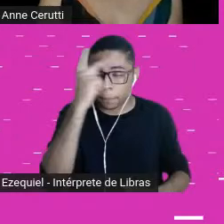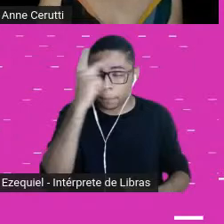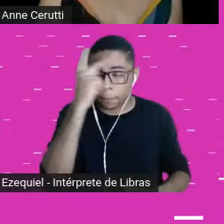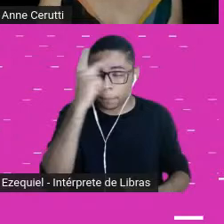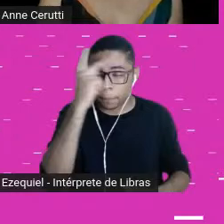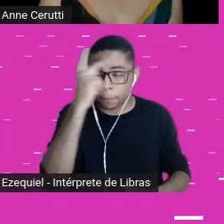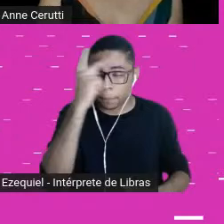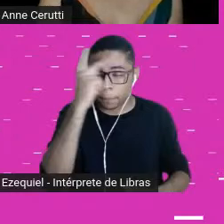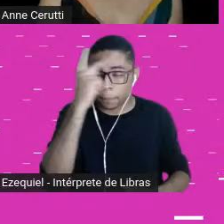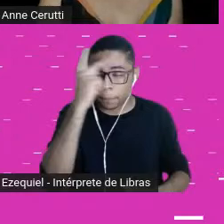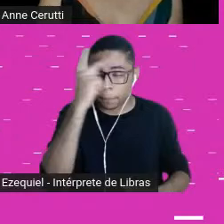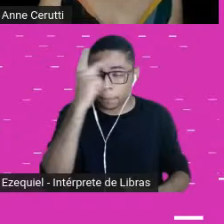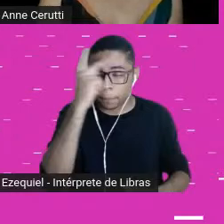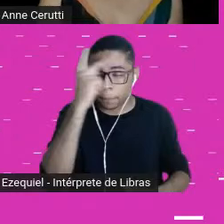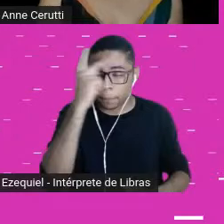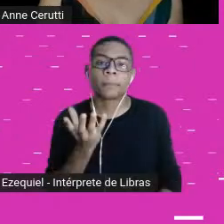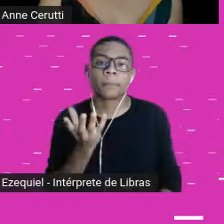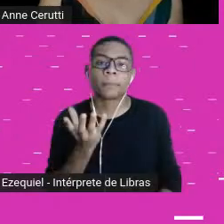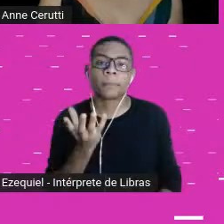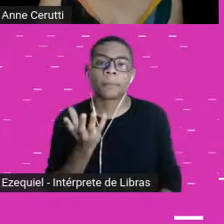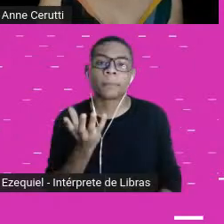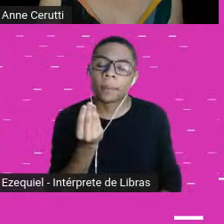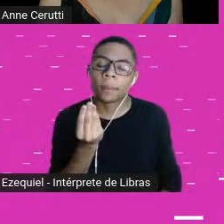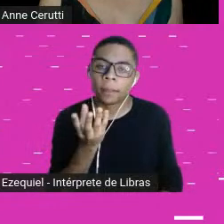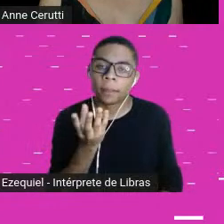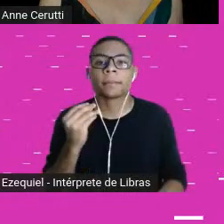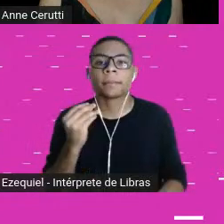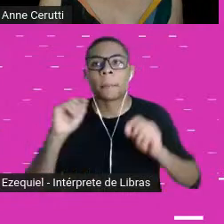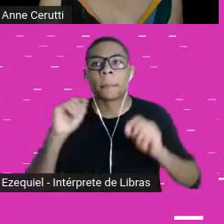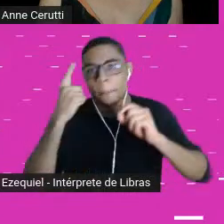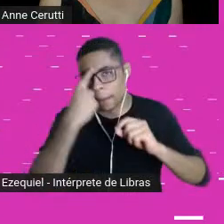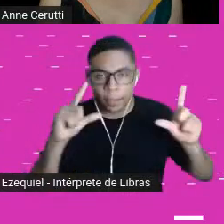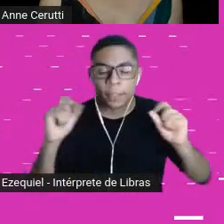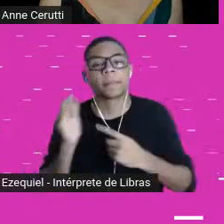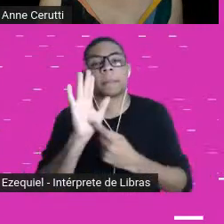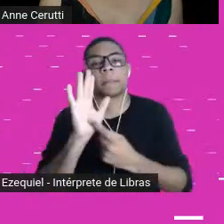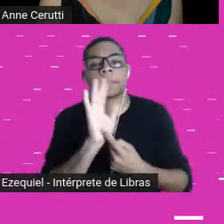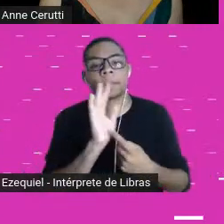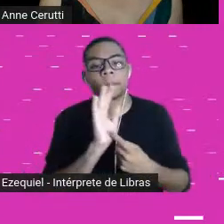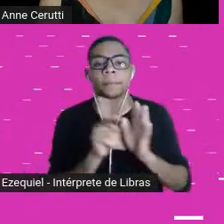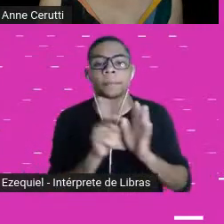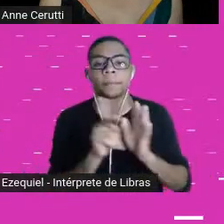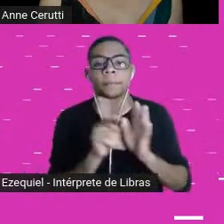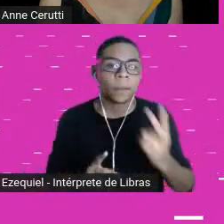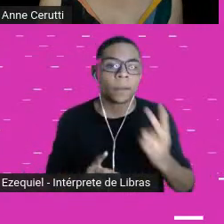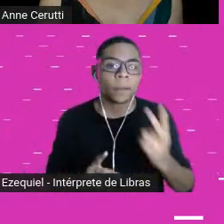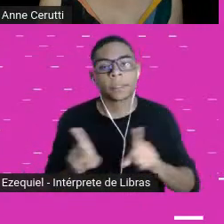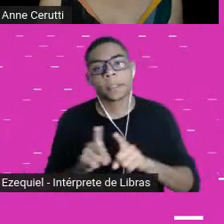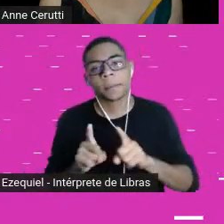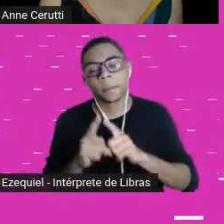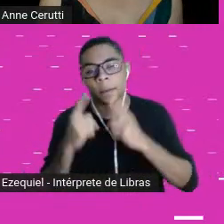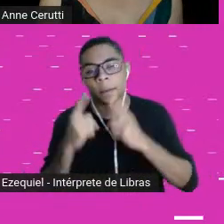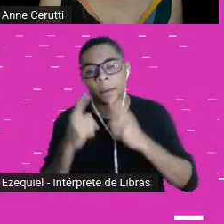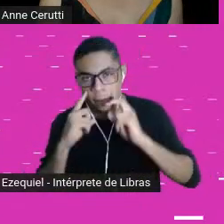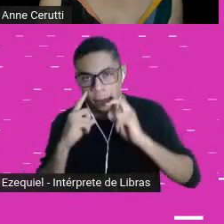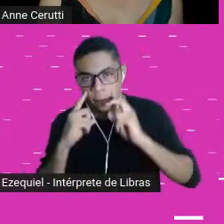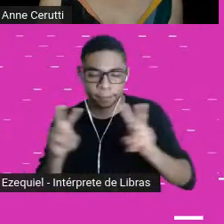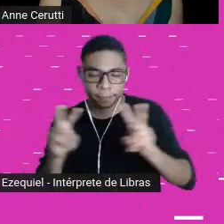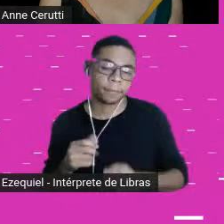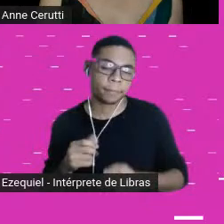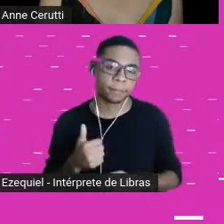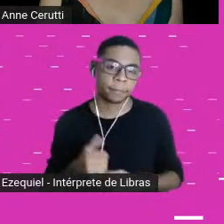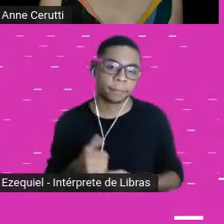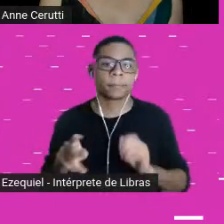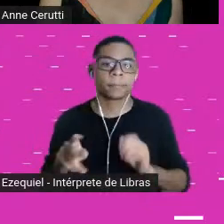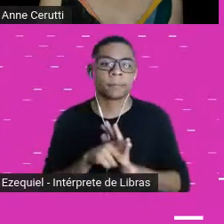pela voz e pelo olhar, né, desse mensageiro. Então eu lembro que o trabalho foi